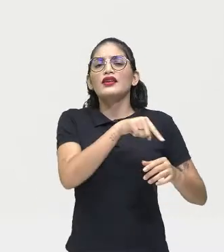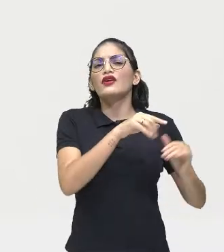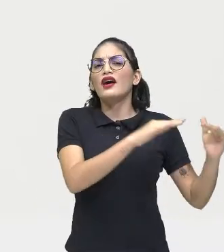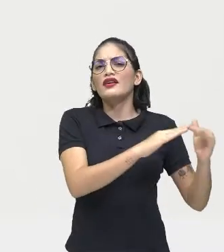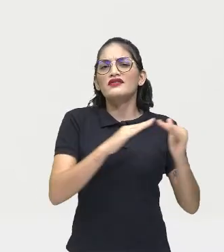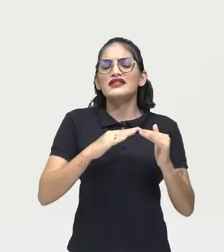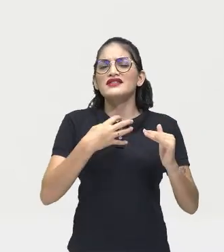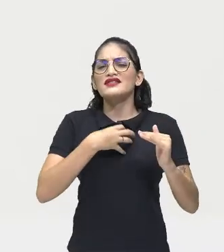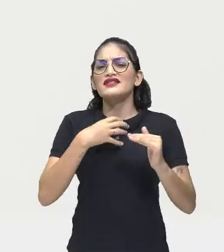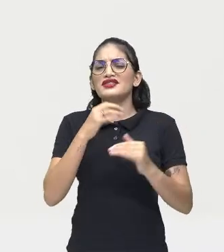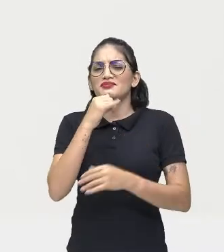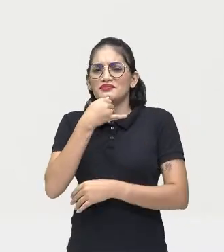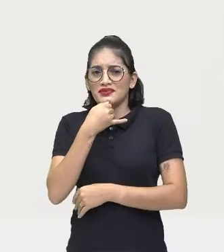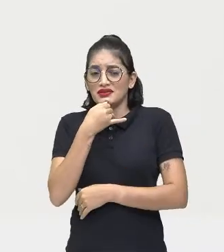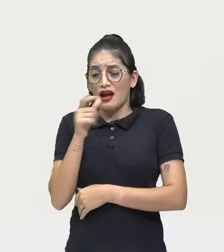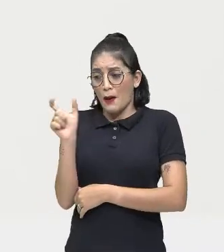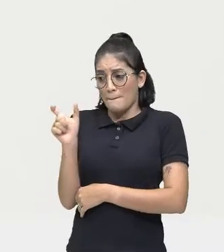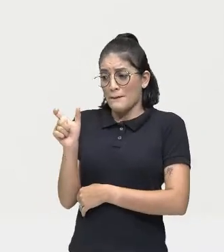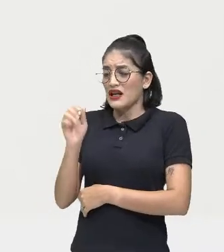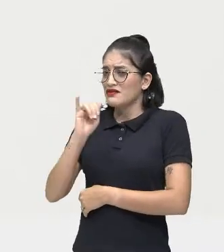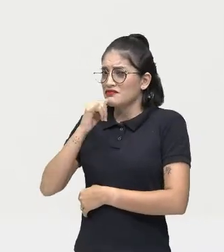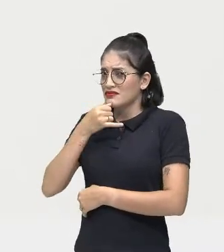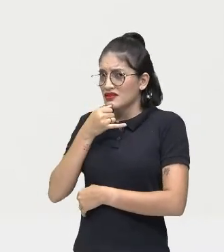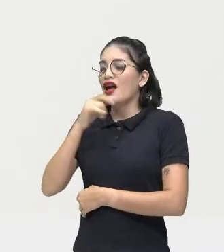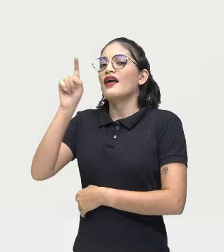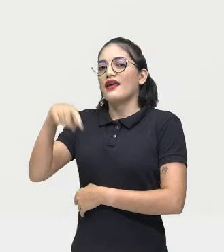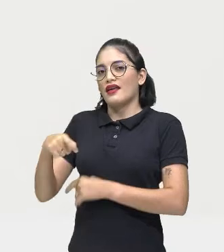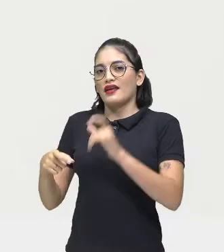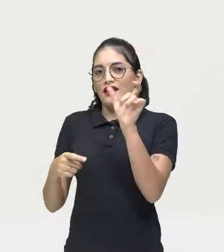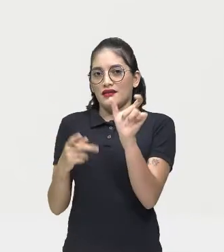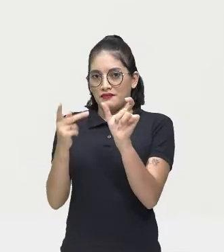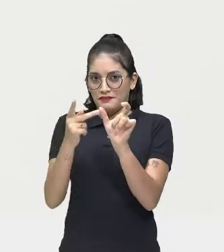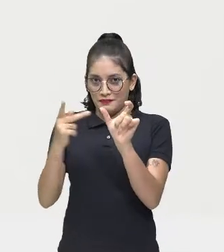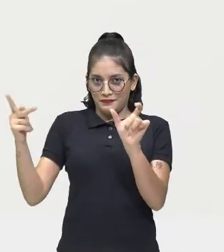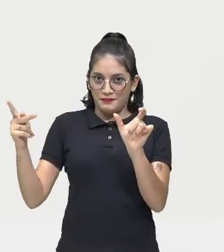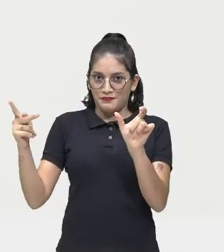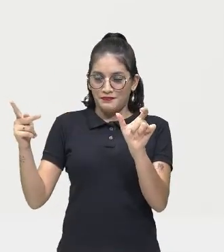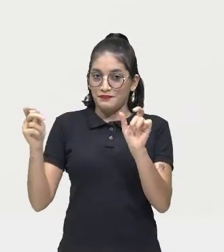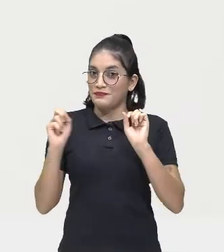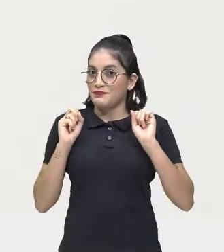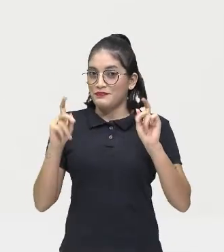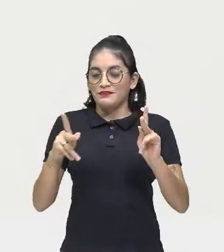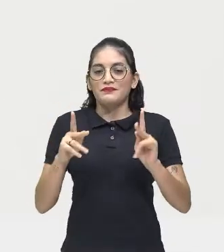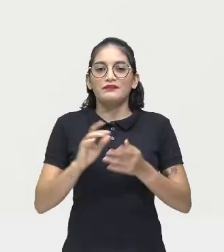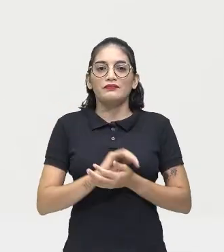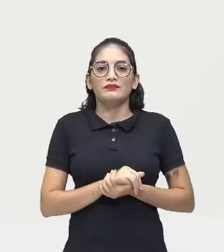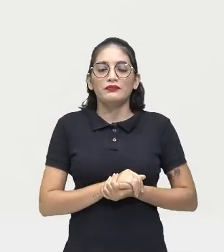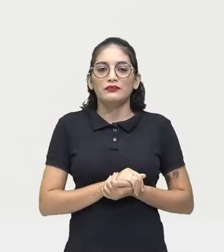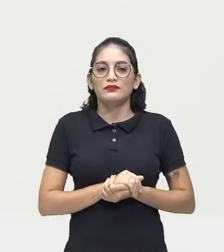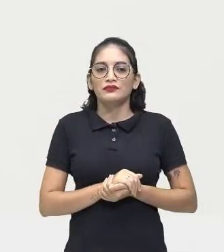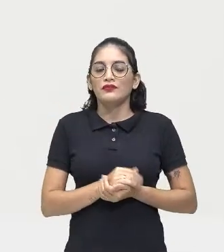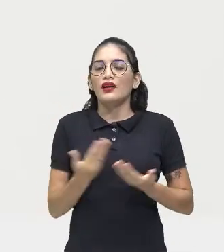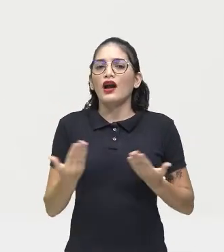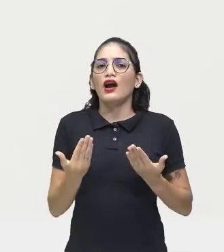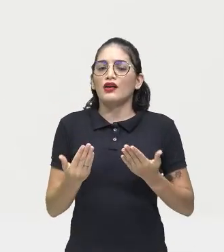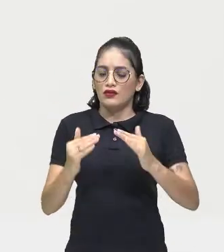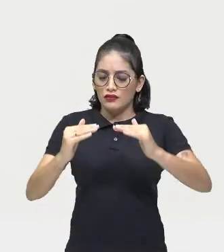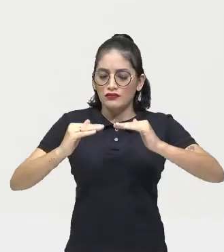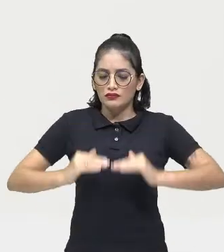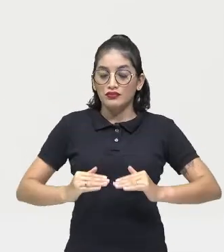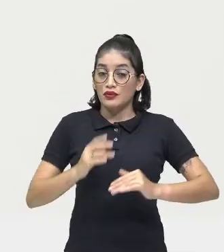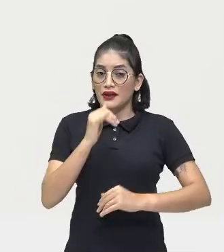Então aqui a palavra triste é o meu predicativo de sujeito, ok? Agora observe este último exemplo